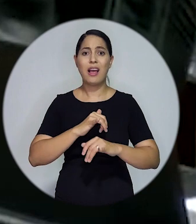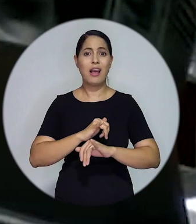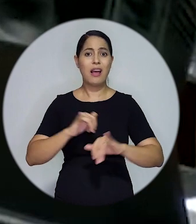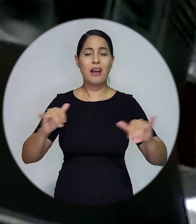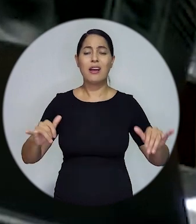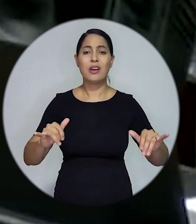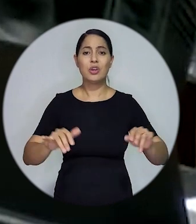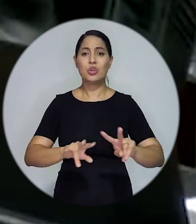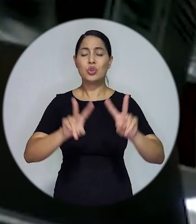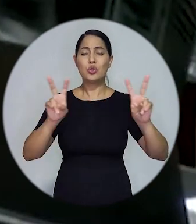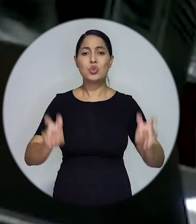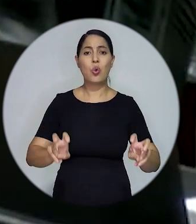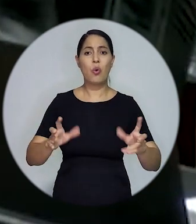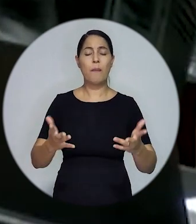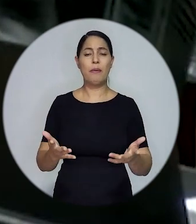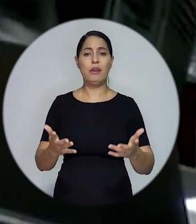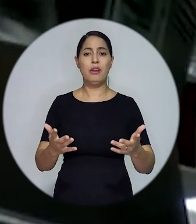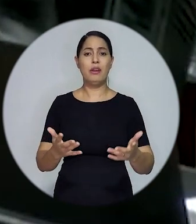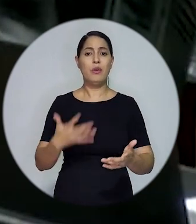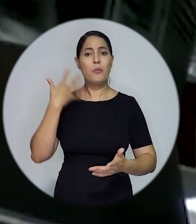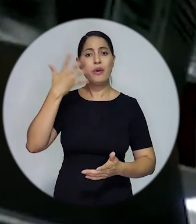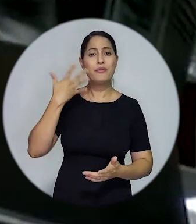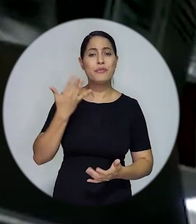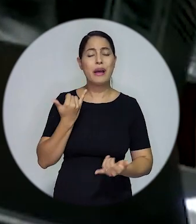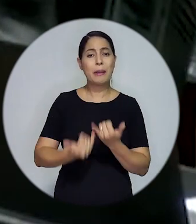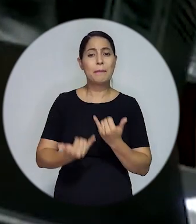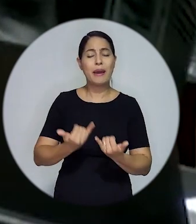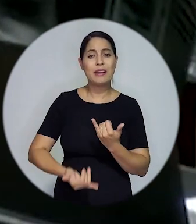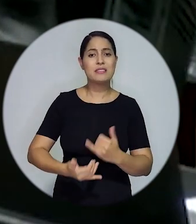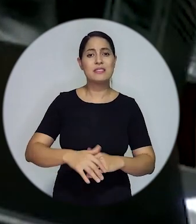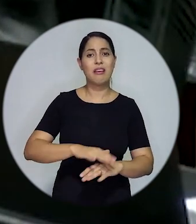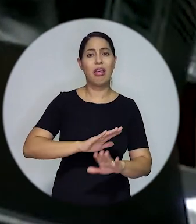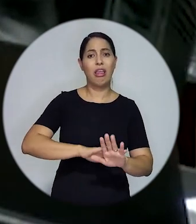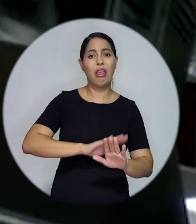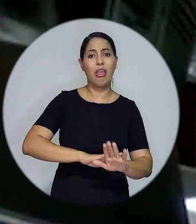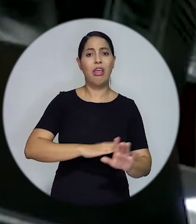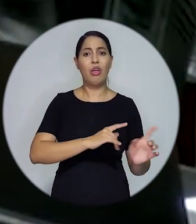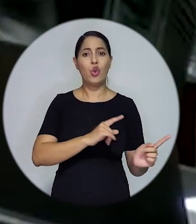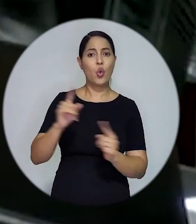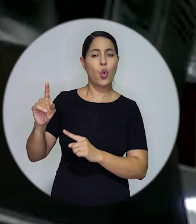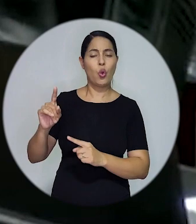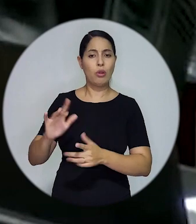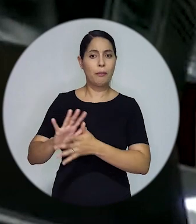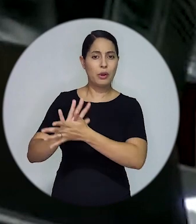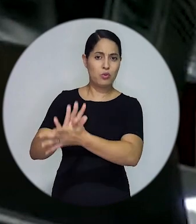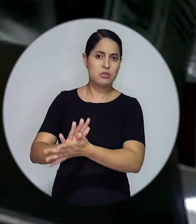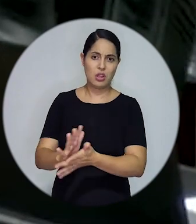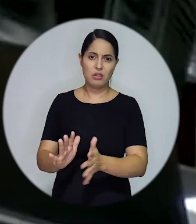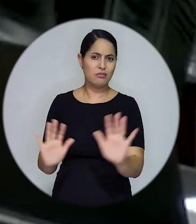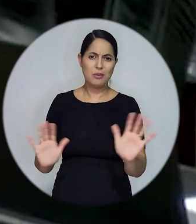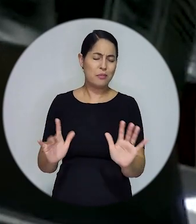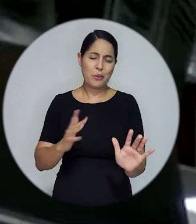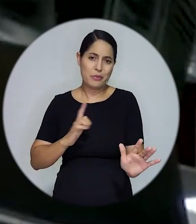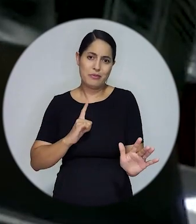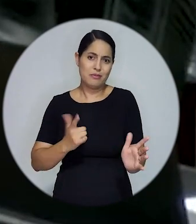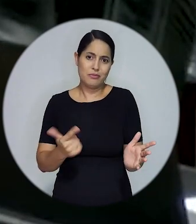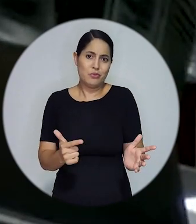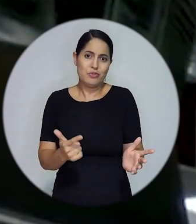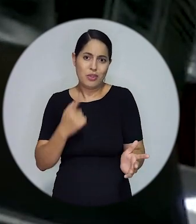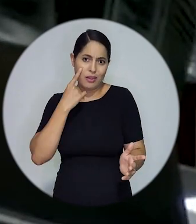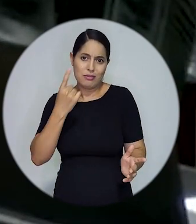pudessem involuntariamente denotar um preconceito, embora não fosse essa a minha intenção. Por